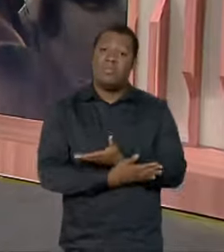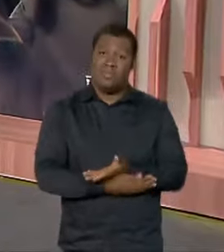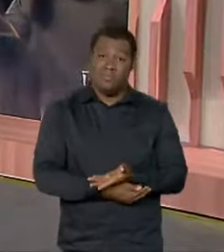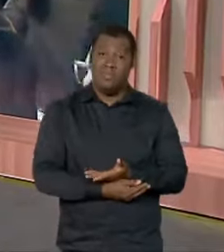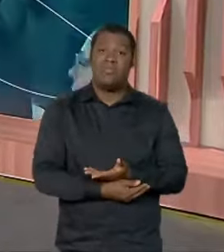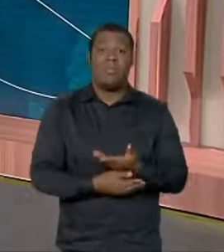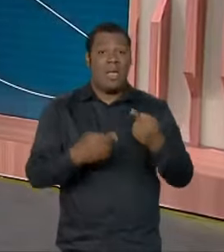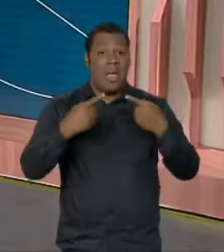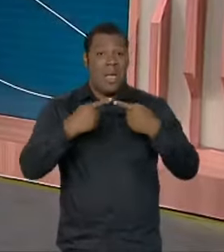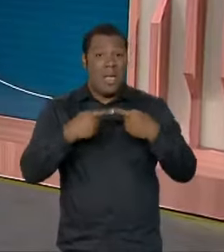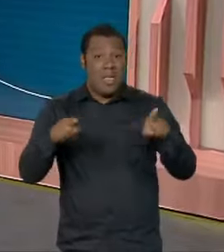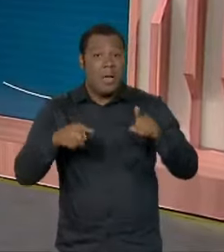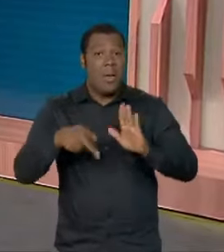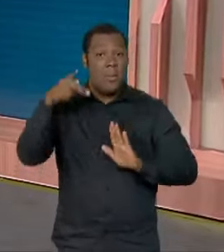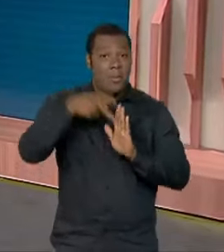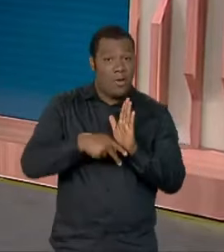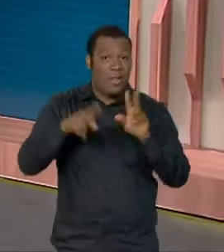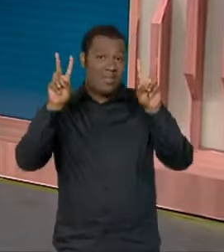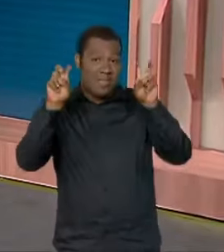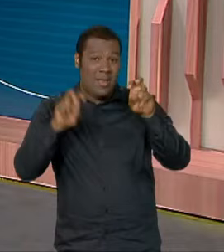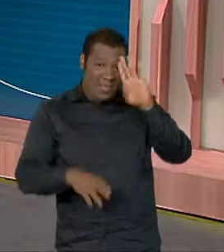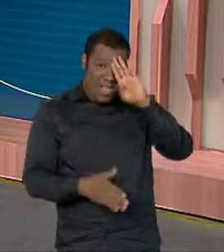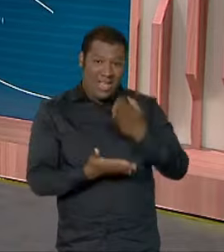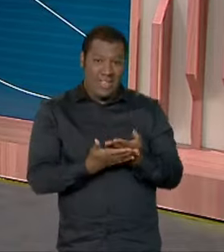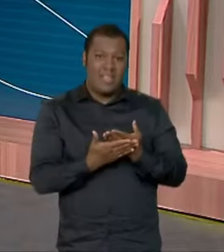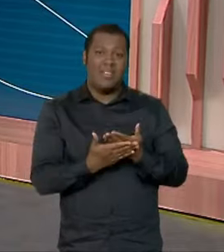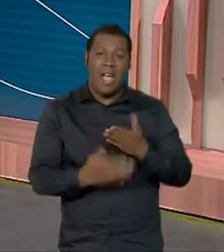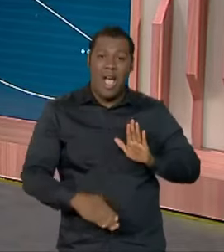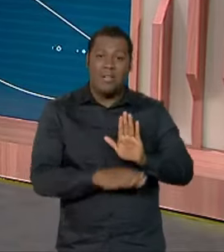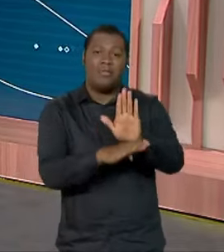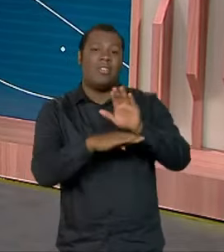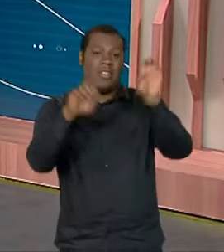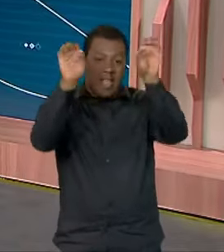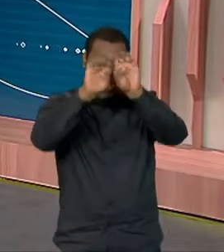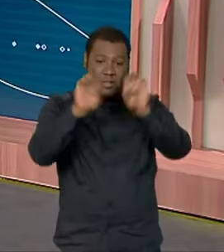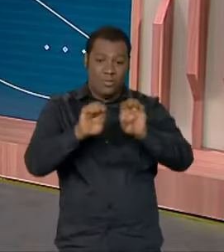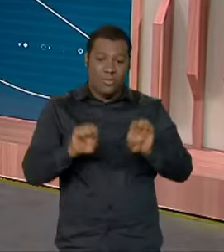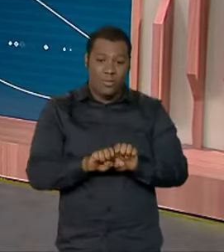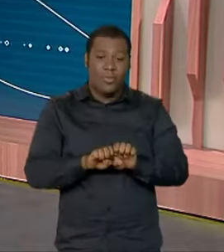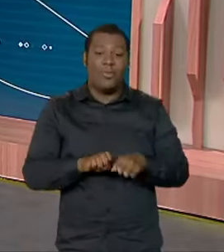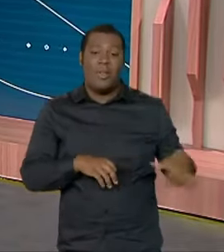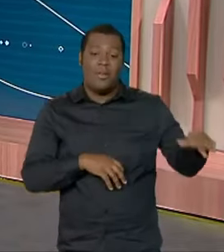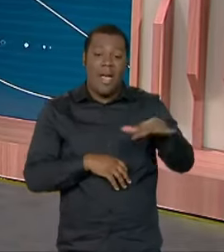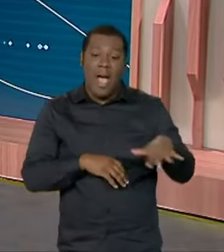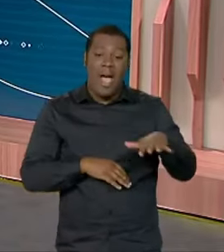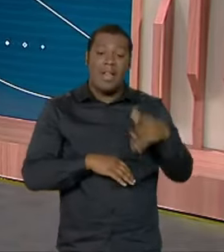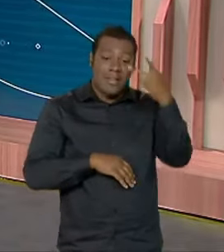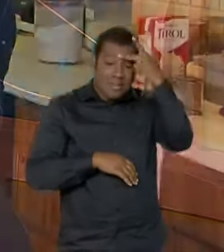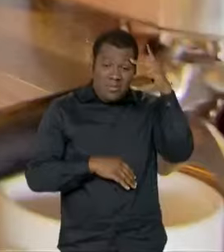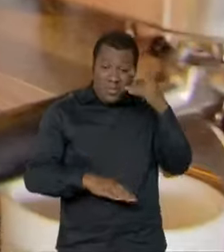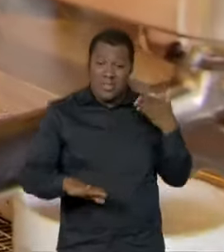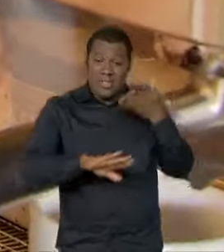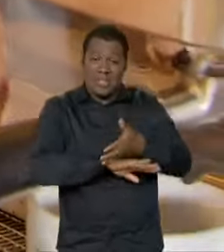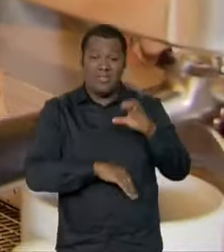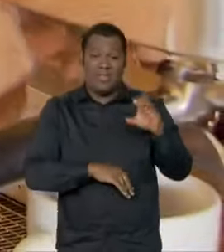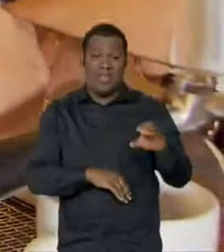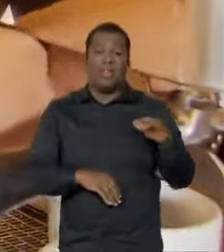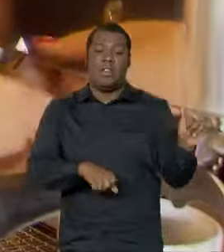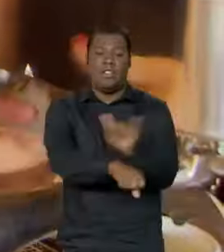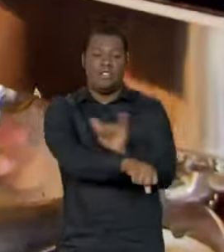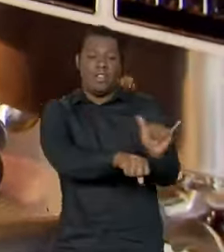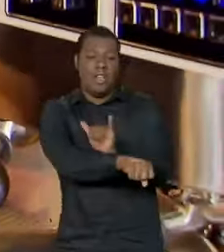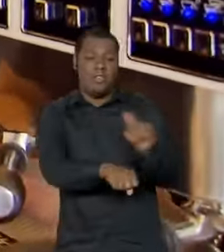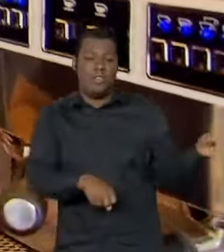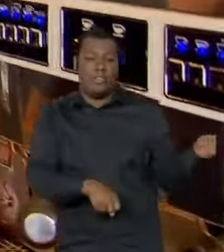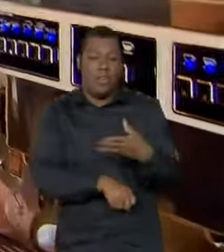Esse foi o lançamento do programa Acredita para reestruturar parte do mercado de crédito no Brasil. São novas medidas